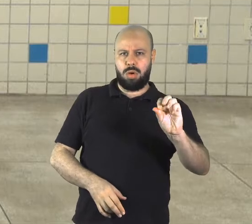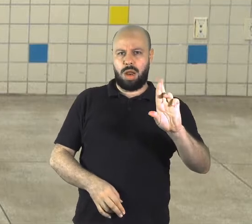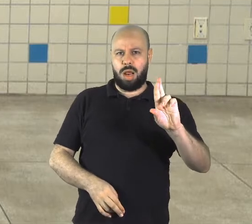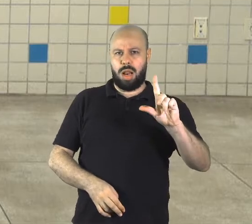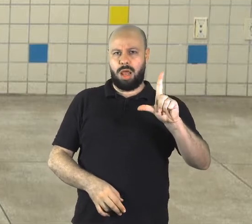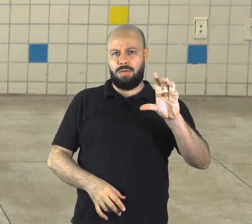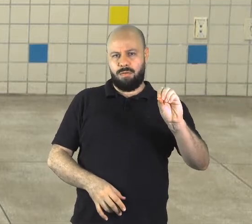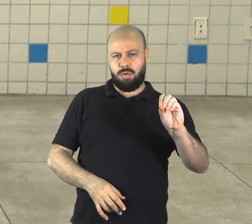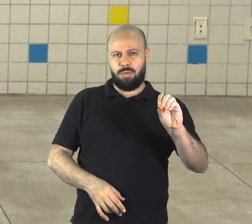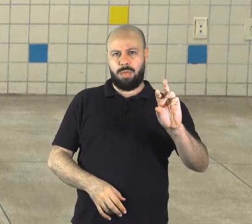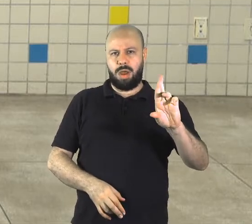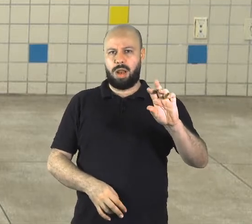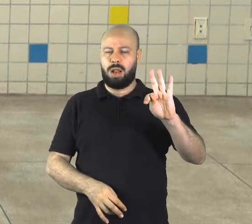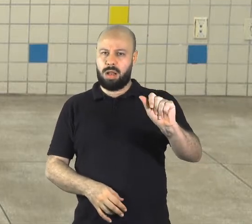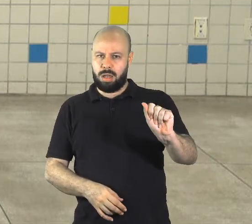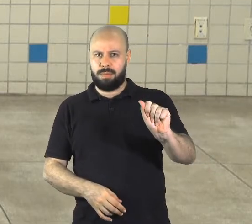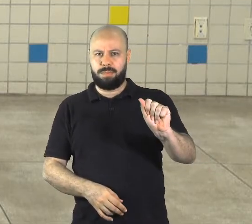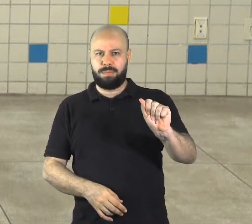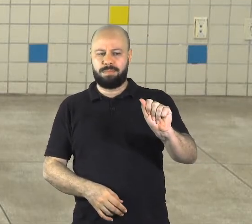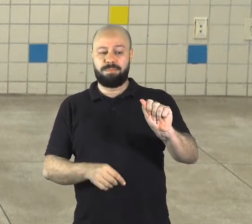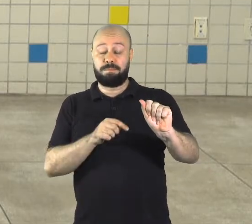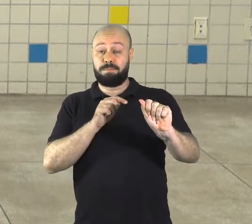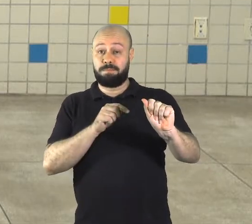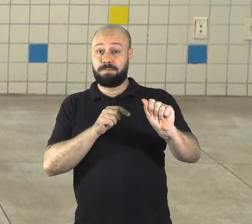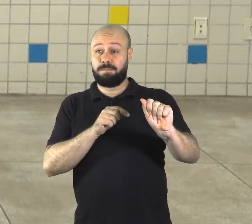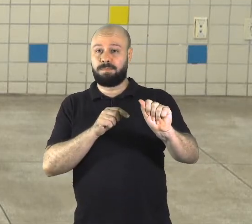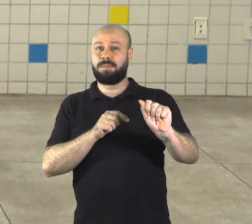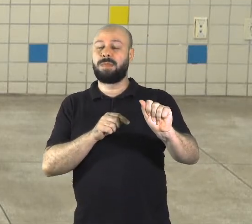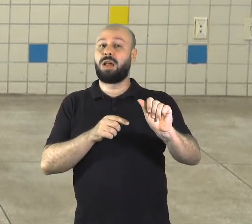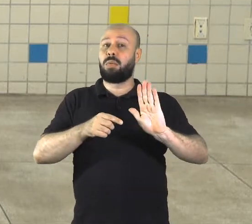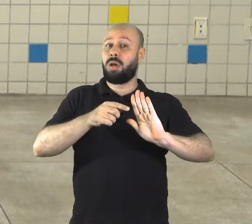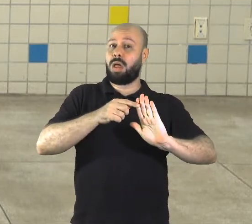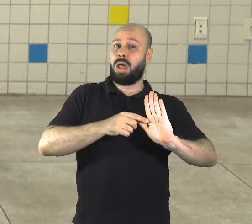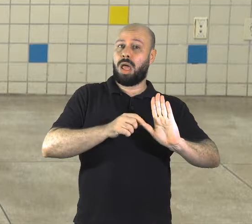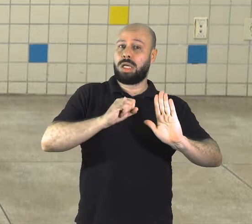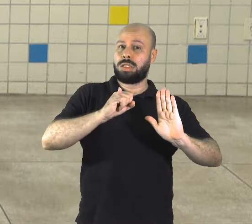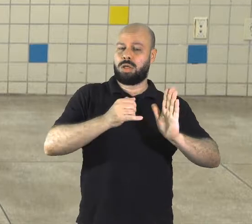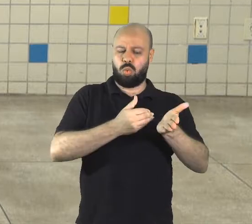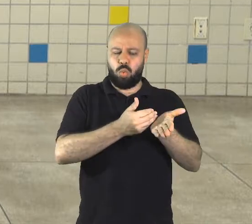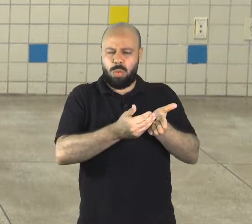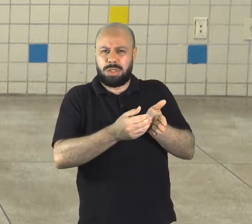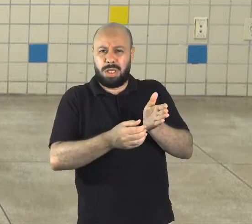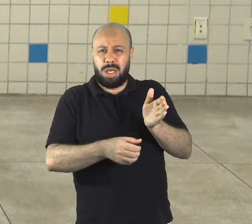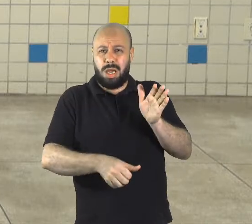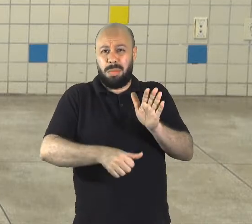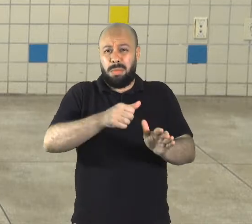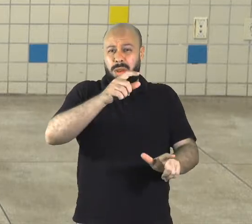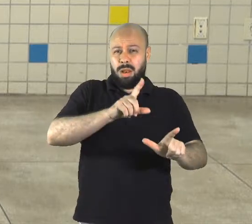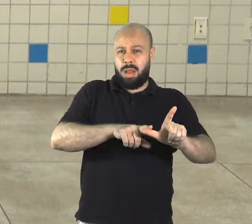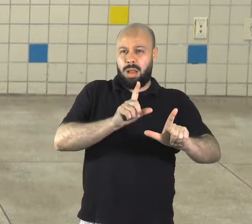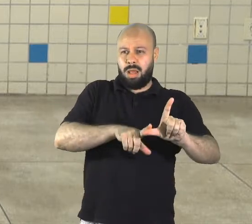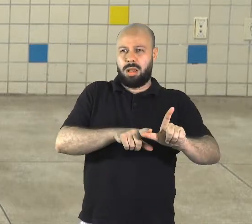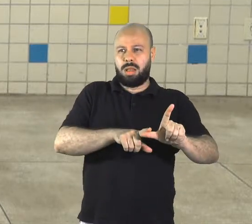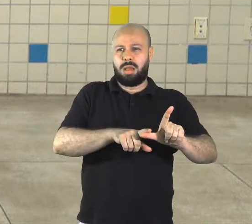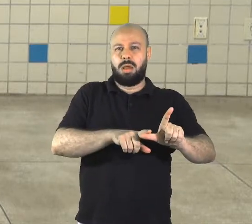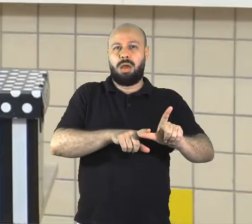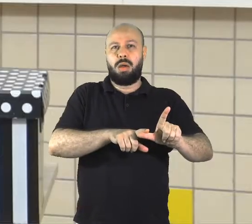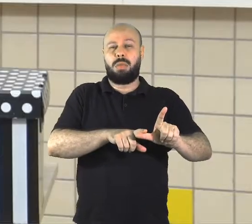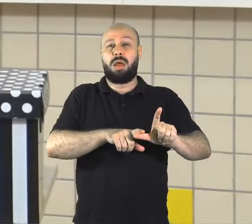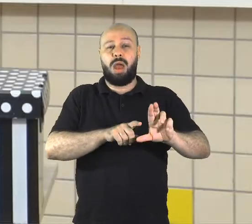relevo, Rita, certo? Então, essa é uma das regrinhas. Quando ela está no início, eu não posso chamar o irmão